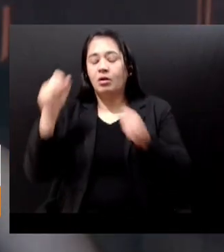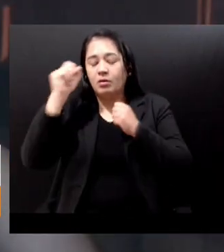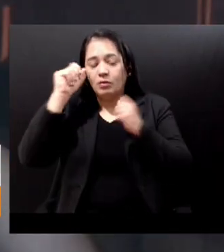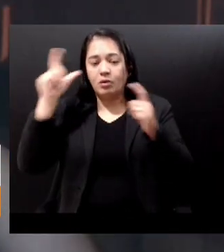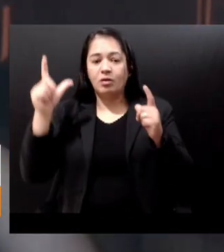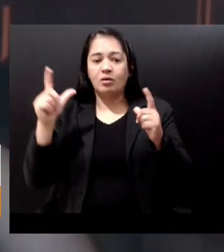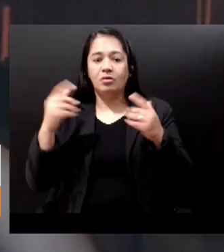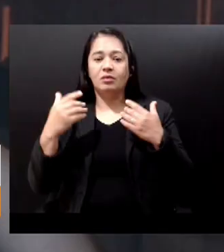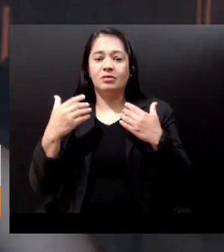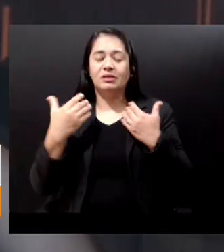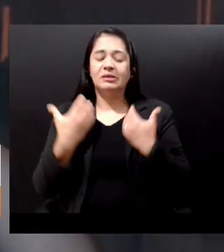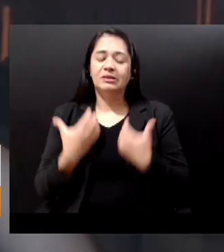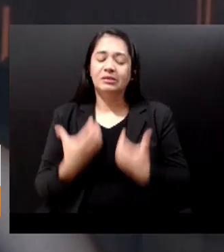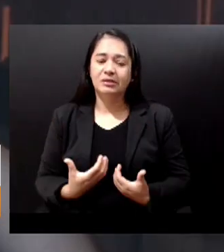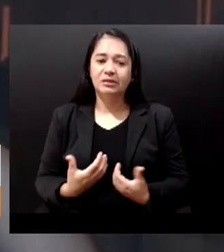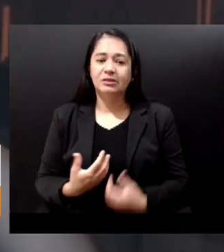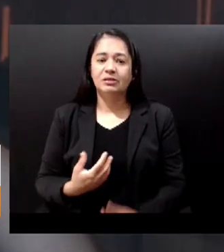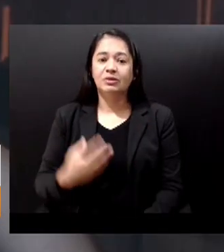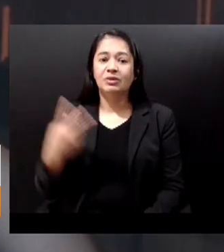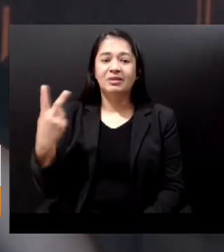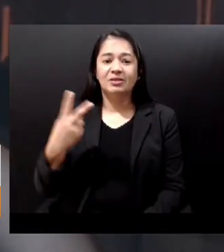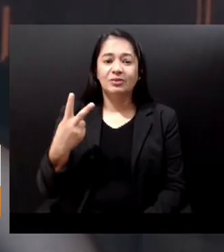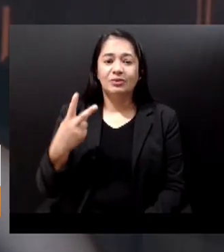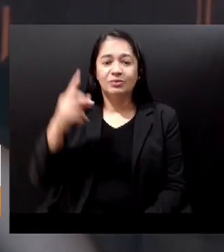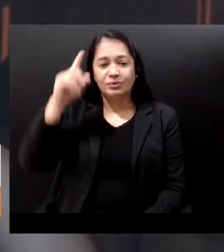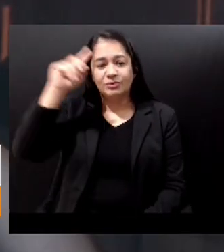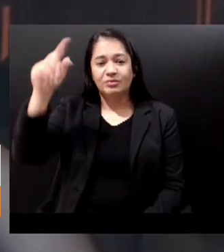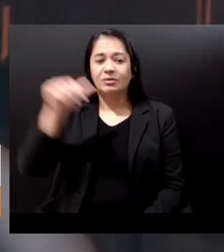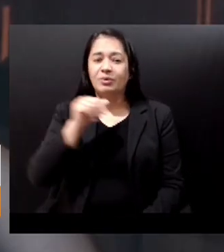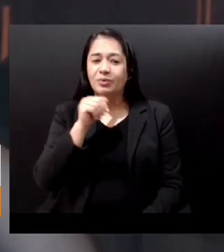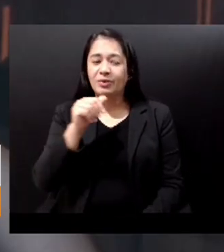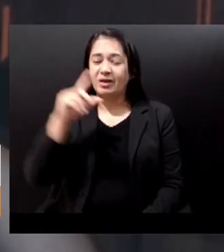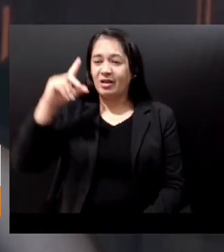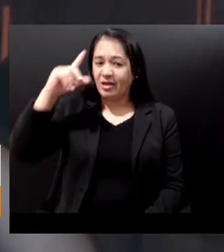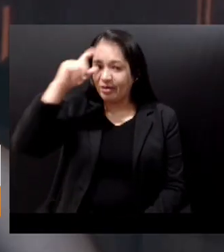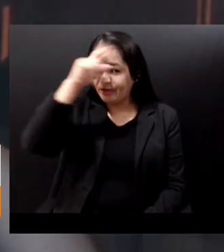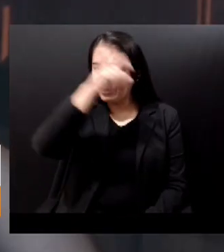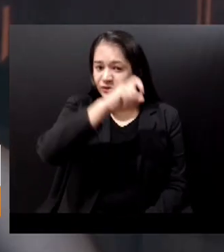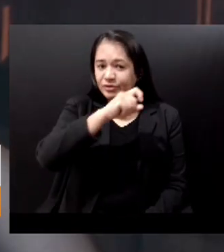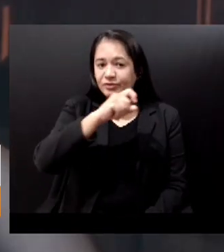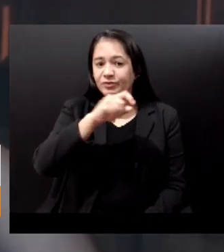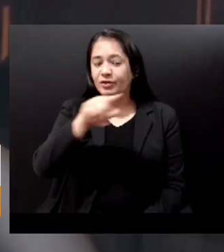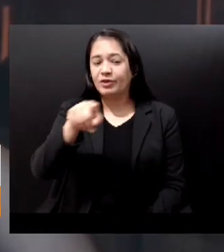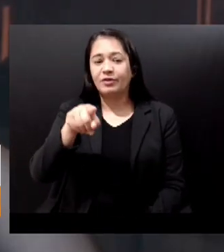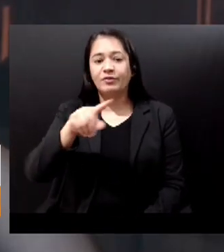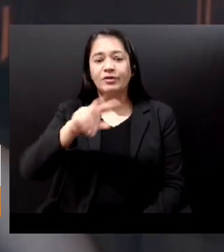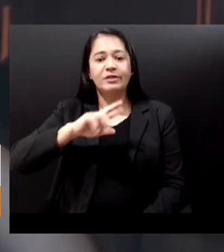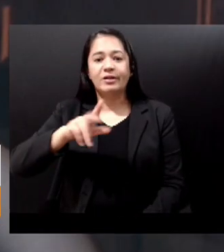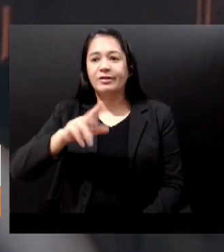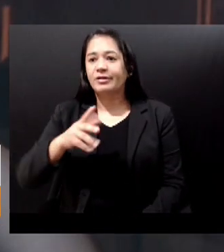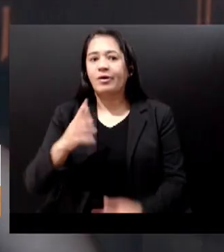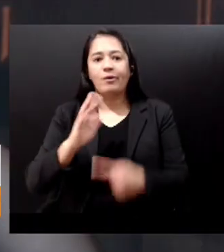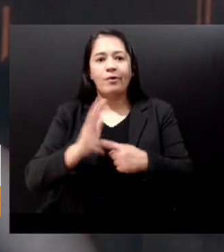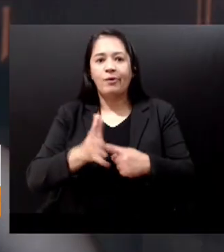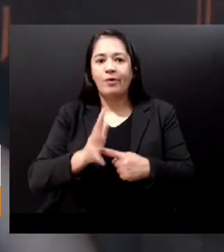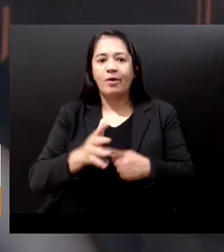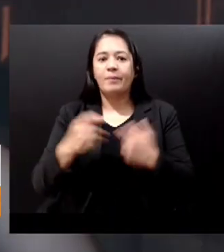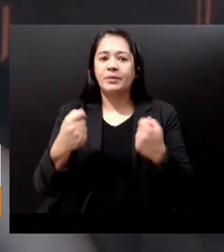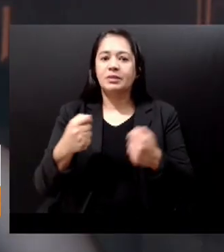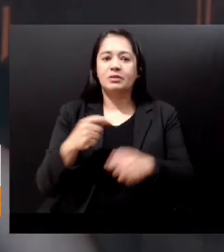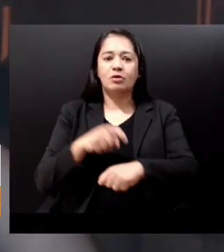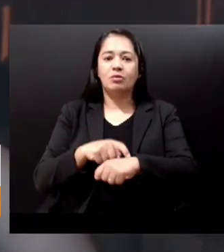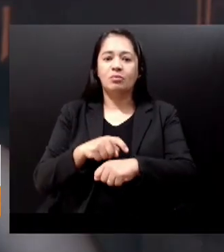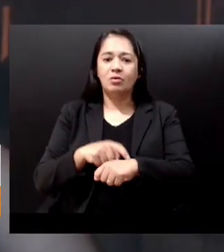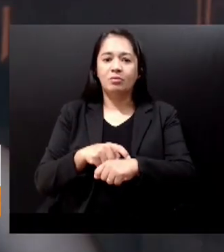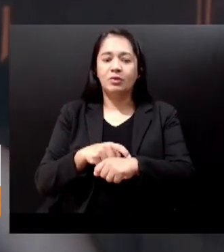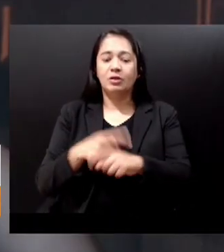segundo dia de menstruação, vai ser mais difícil e você não é uma máquina, você vai precisar em algum Boa. momento respeitar, porque o seu corpo está